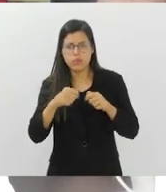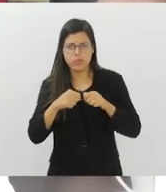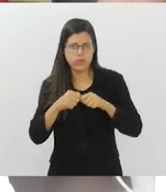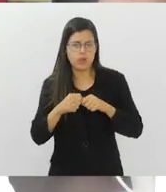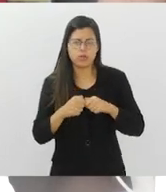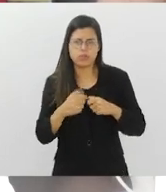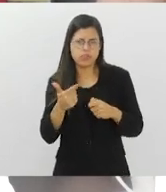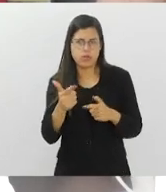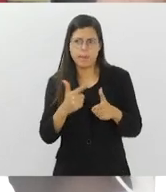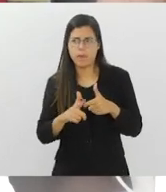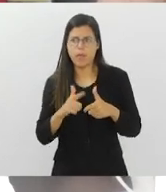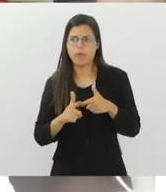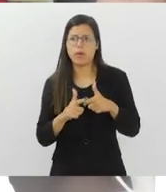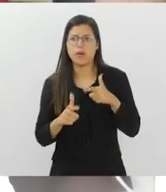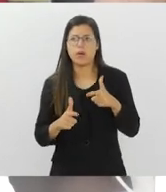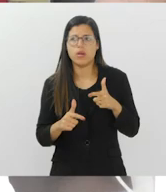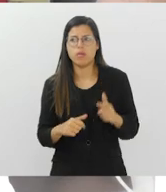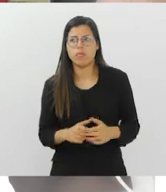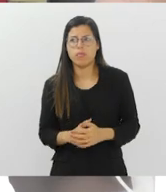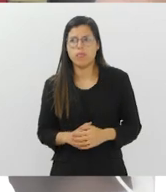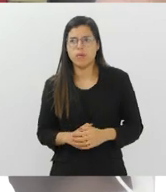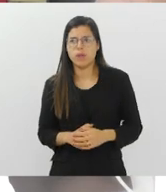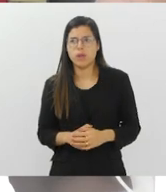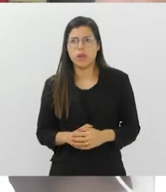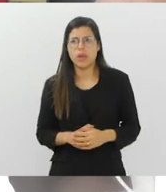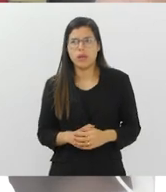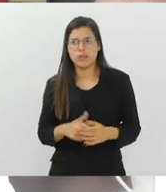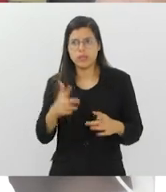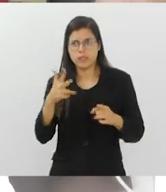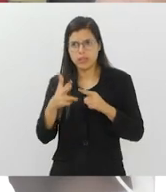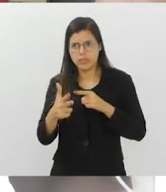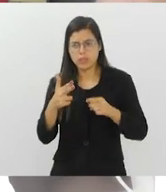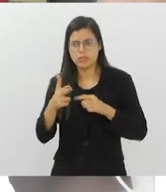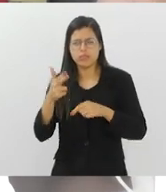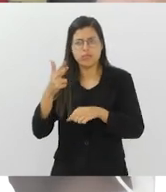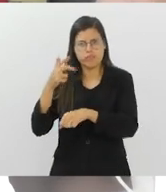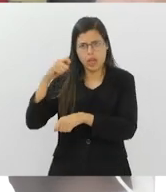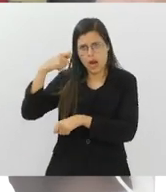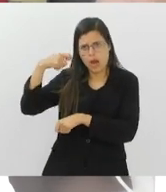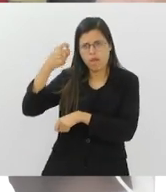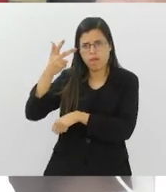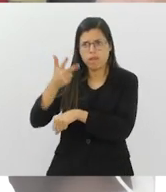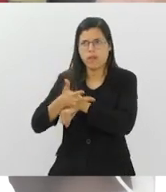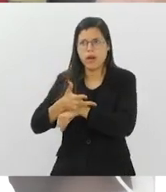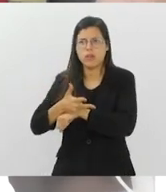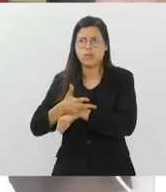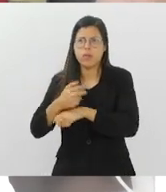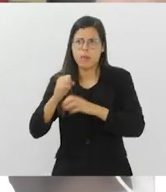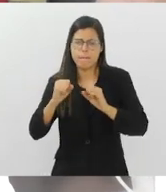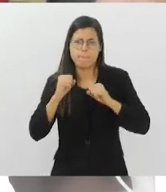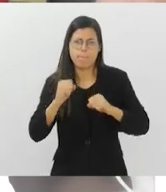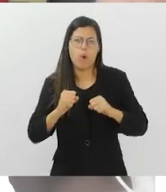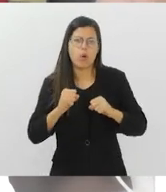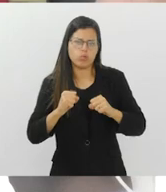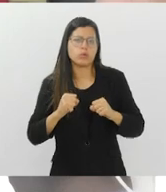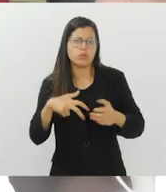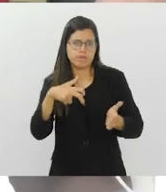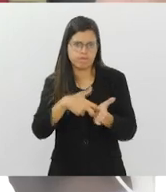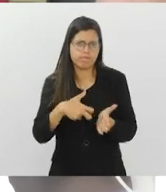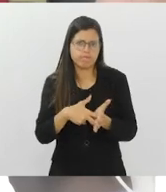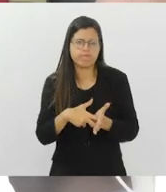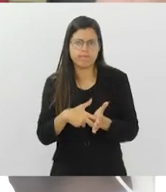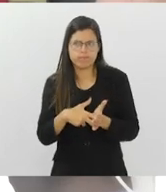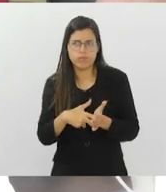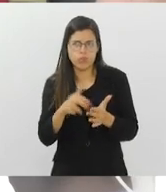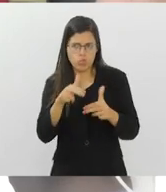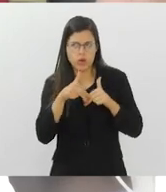nenhum problema. É só que essas intervenções, se acontecer, está sendo gravado, eu mesmo posso ser penalizado, e todos nós. Por isso só.